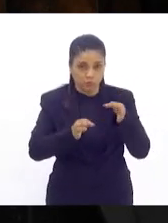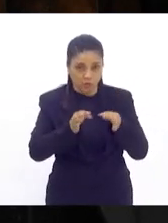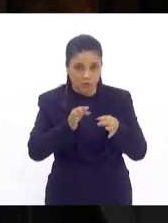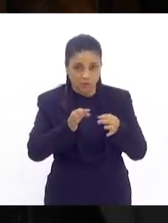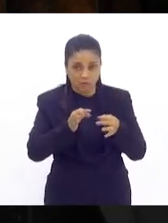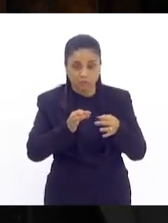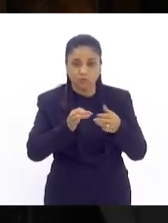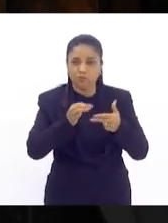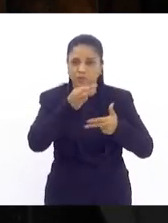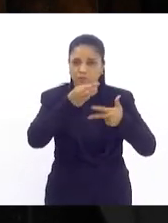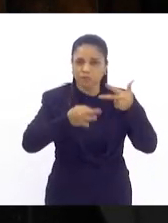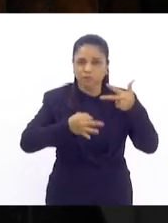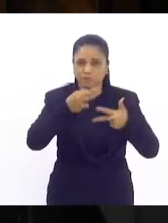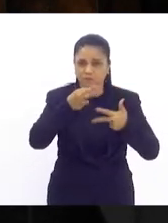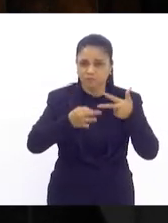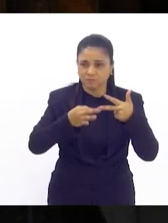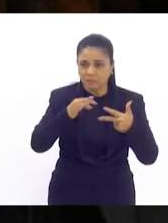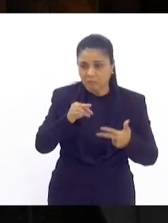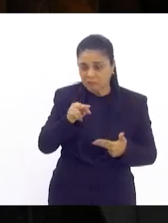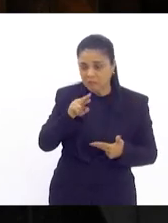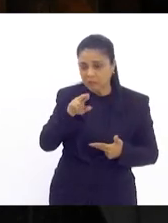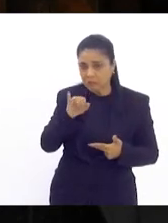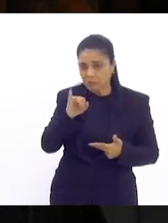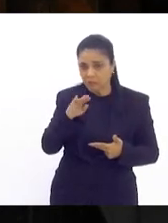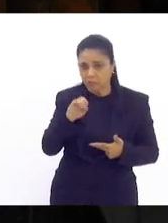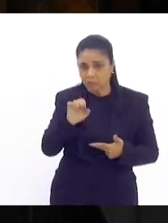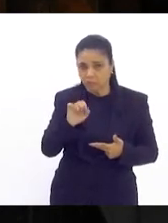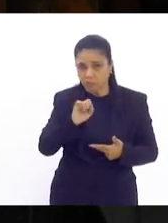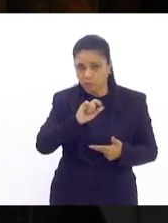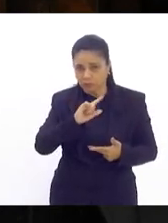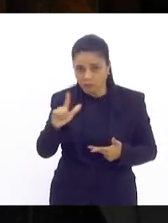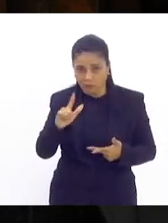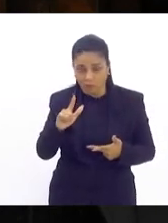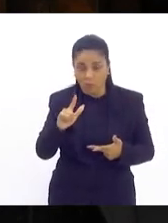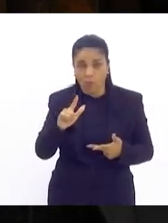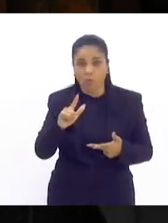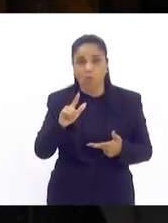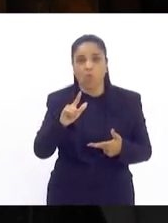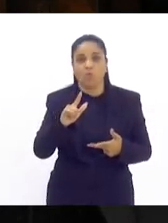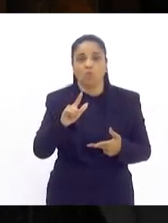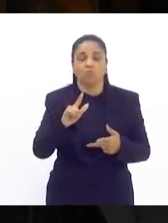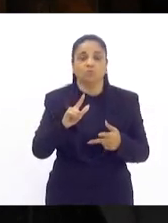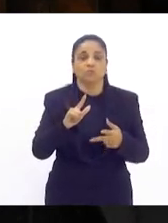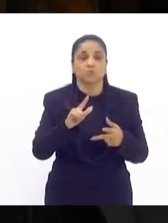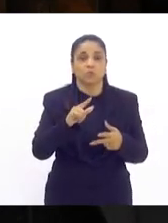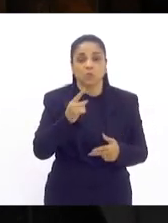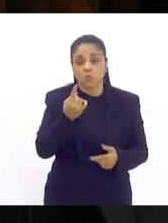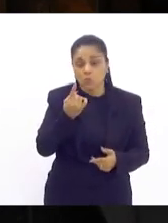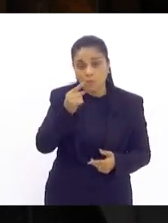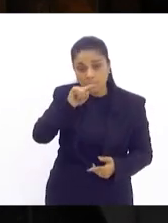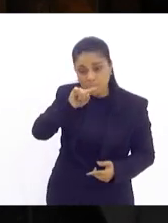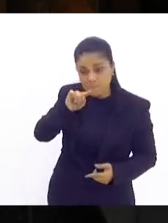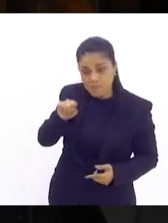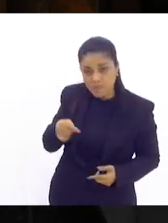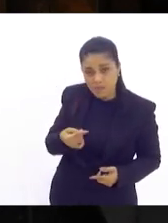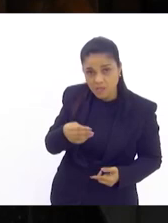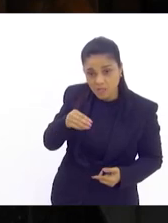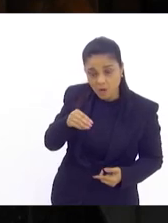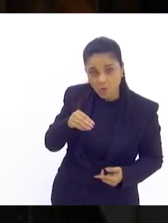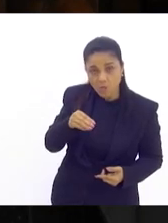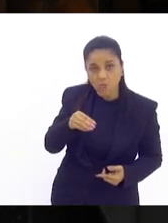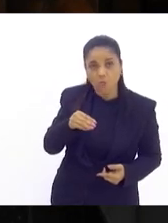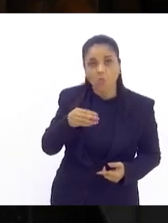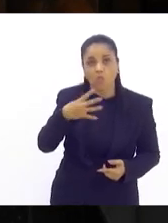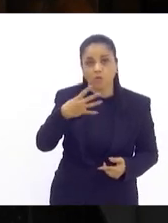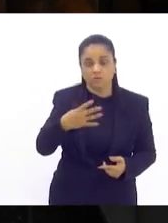Federal o recurso extraordinário com agravo um milhão 420 252